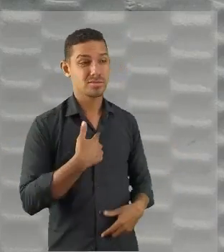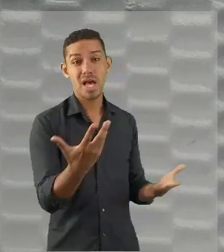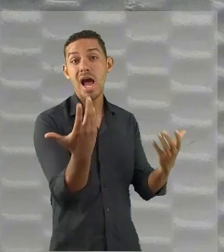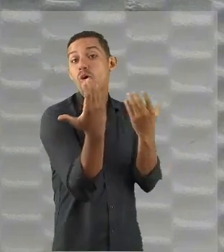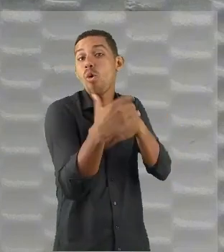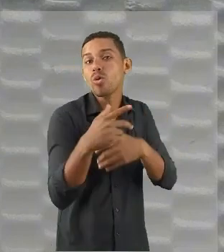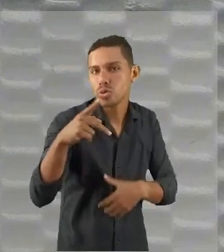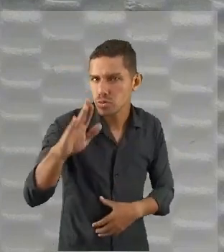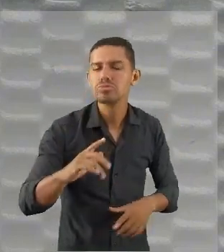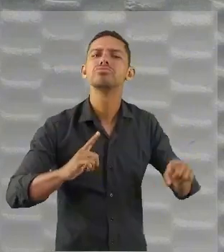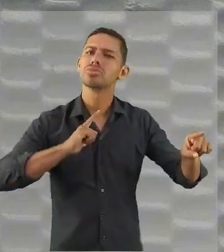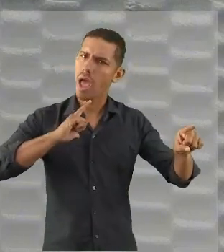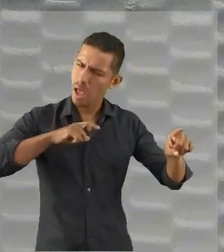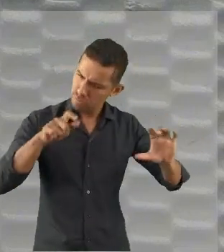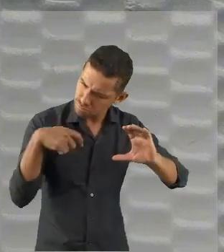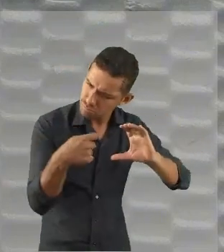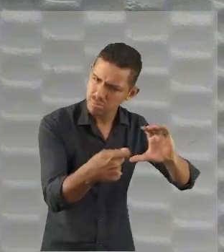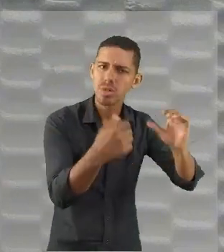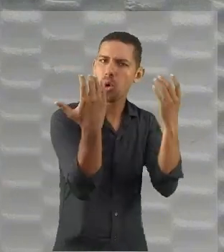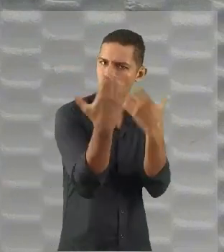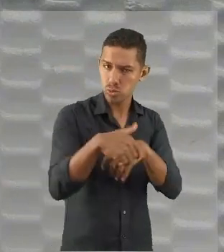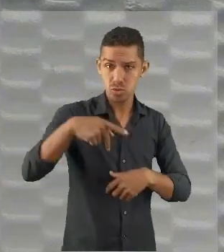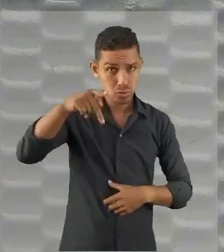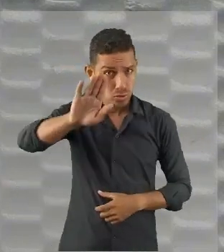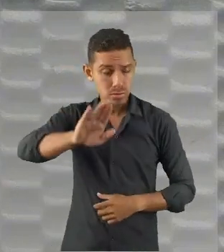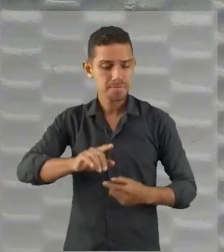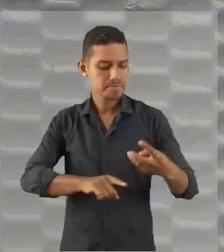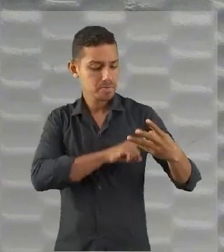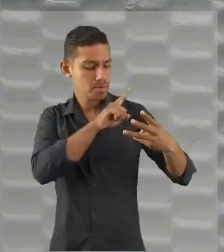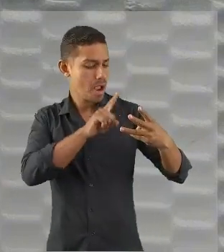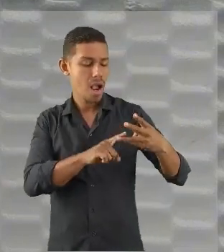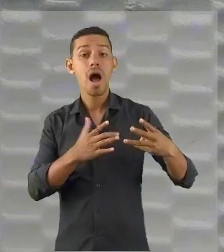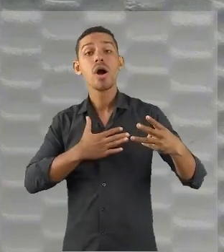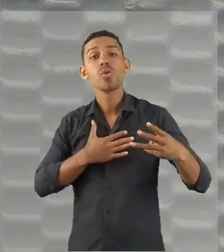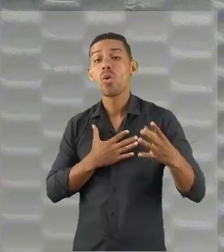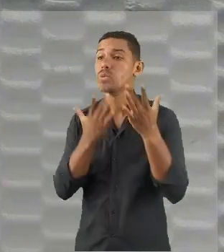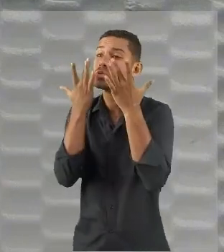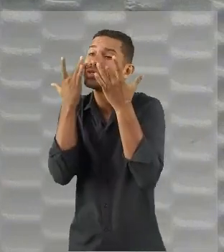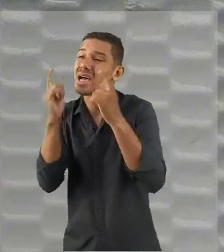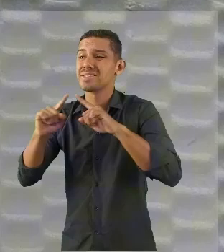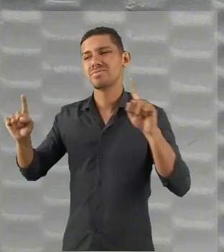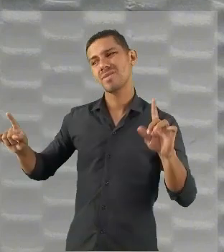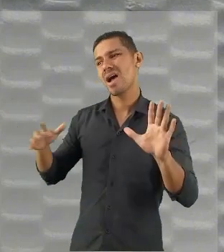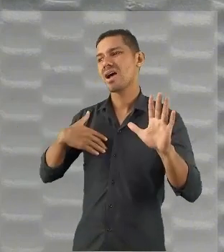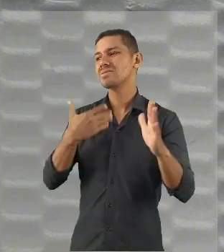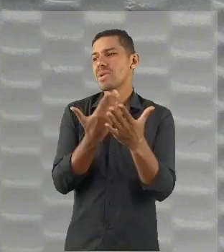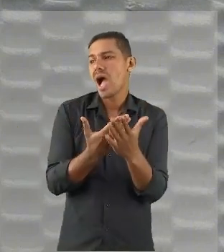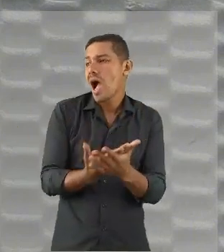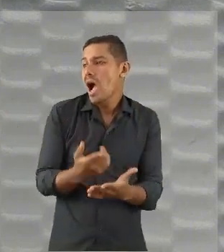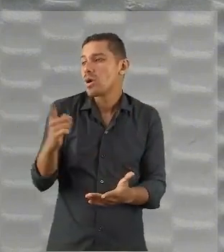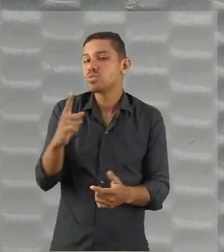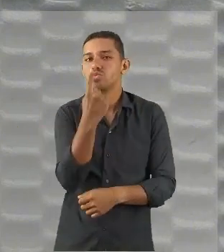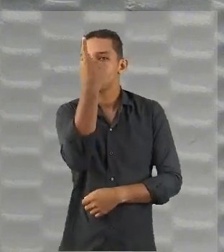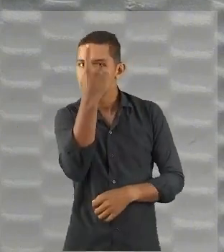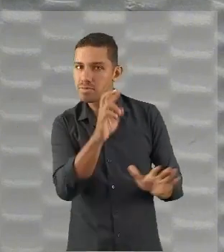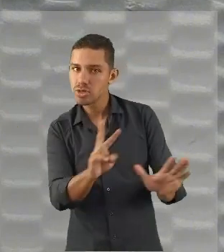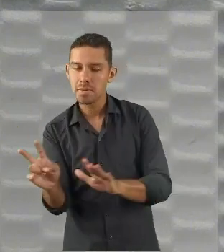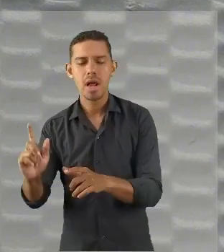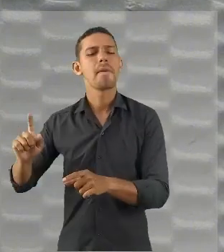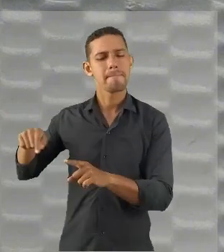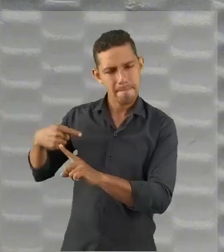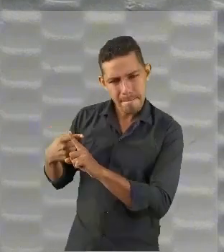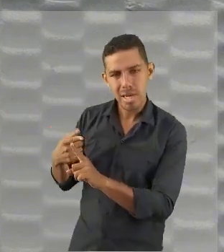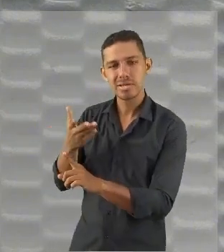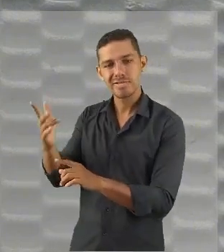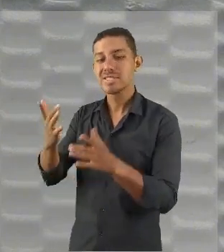concurso público, tem vídeo também para concurso público. Ah, eu gosto de artes, mas eu tenho uma aula de artes por semana, tem mais vídeo para você de lá